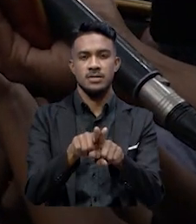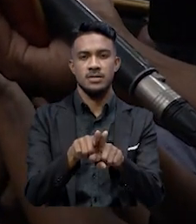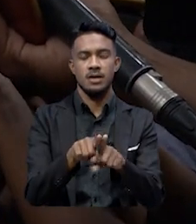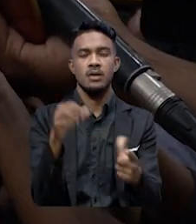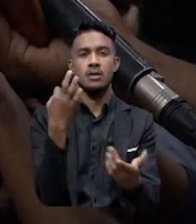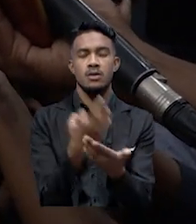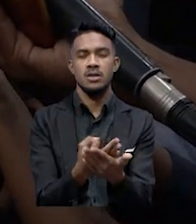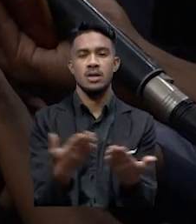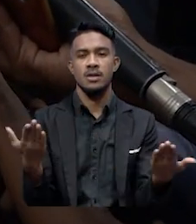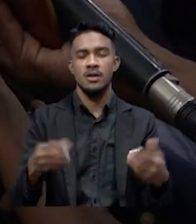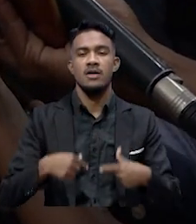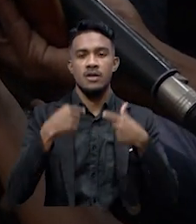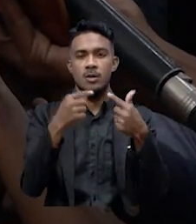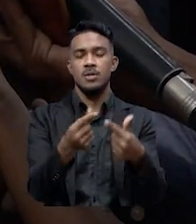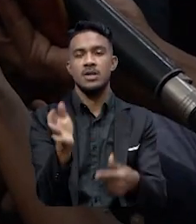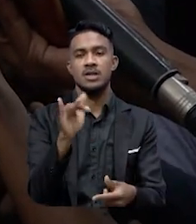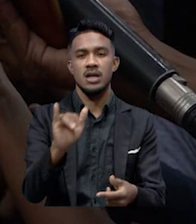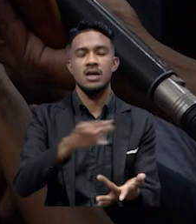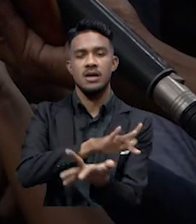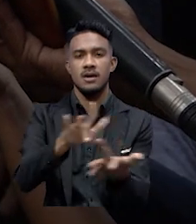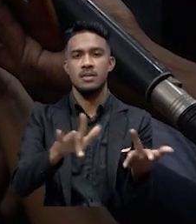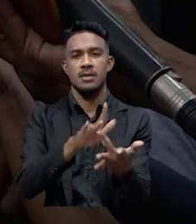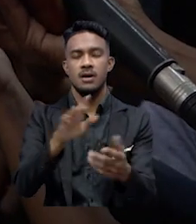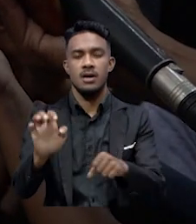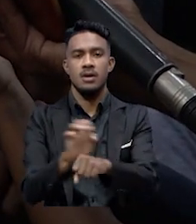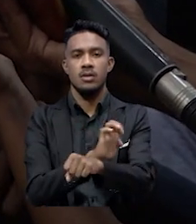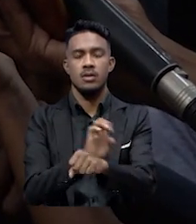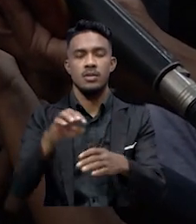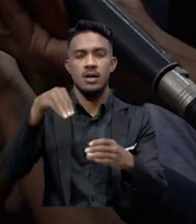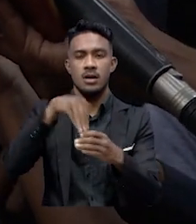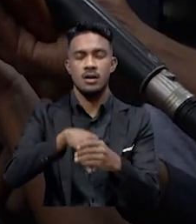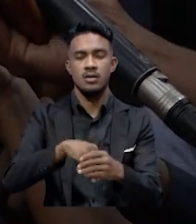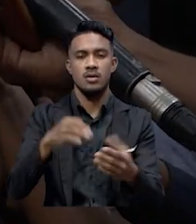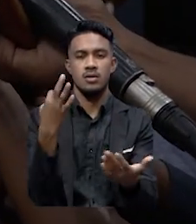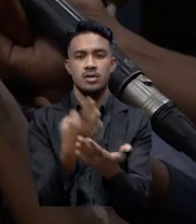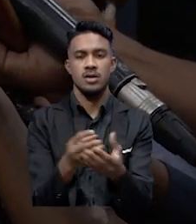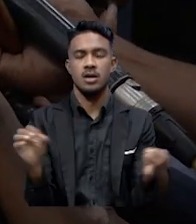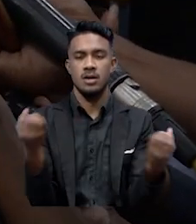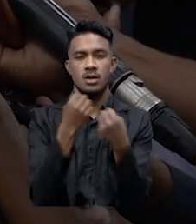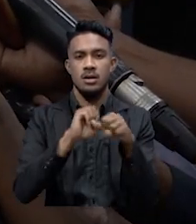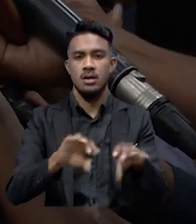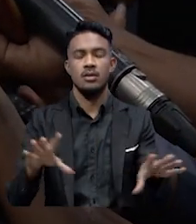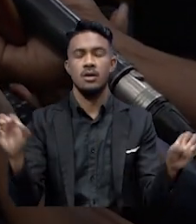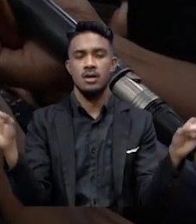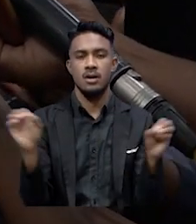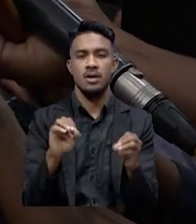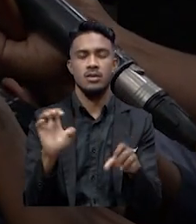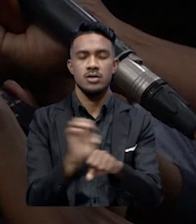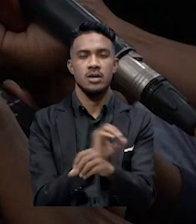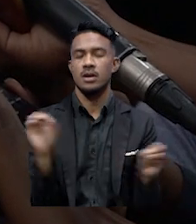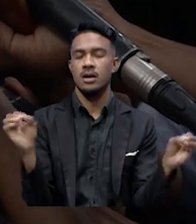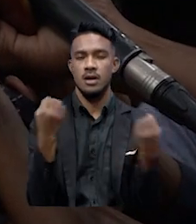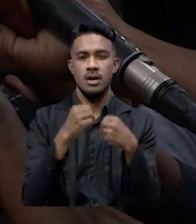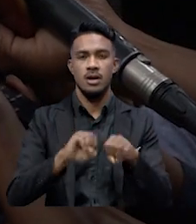Osane, before Basirne, circula e aí tem a economia lá. Osane, los, belacon de lá. Osane, lalacon, tambaba.